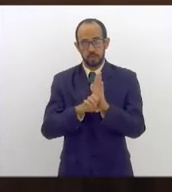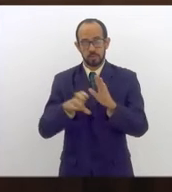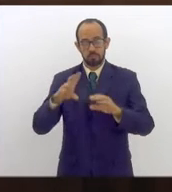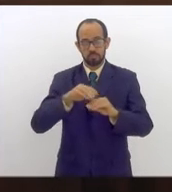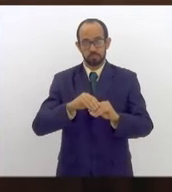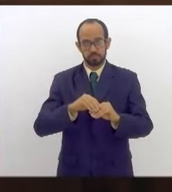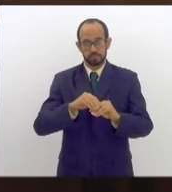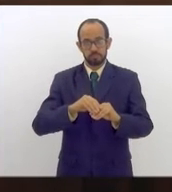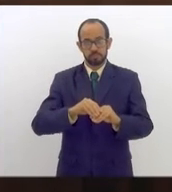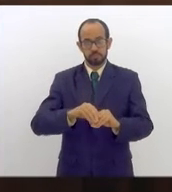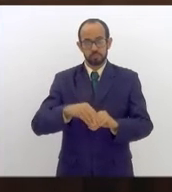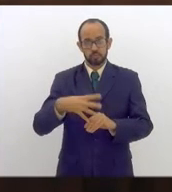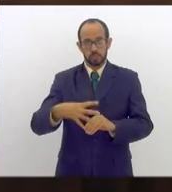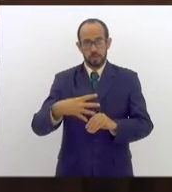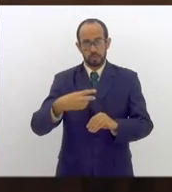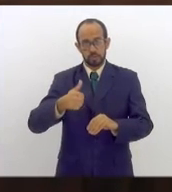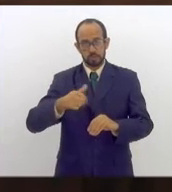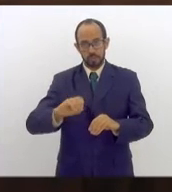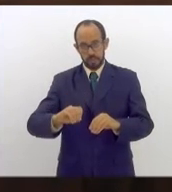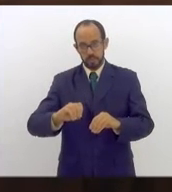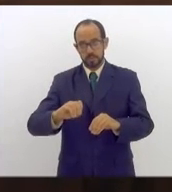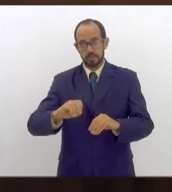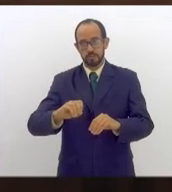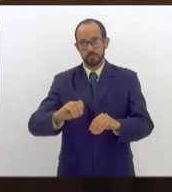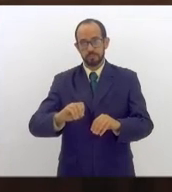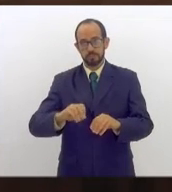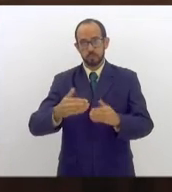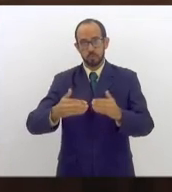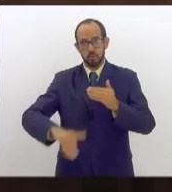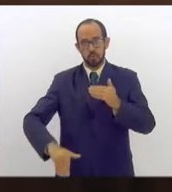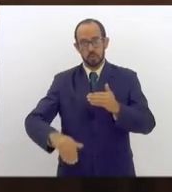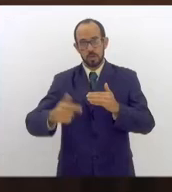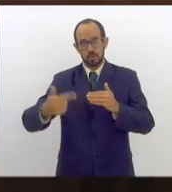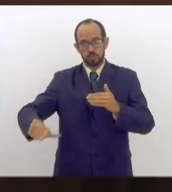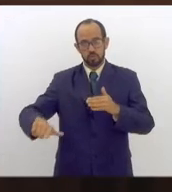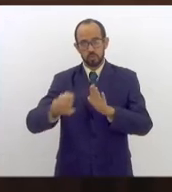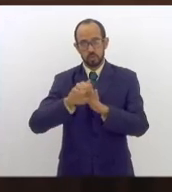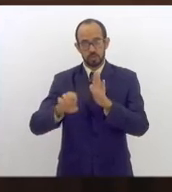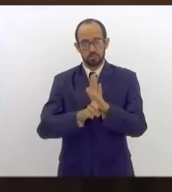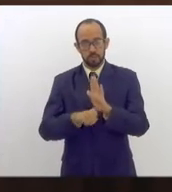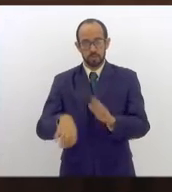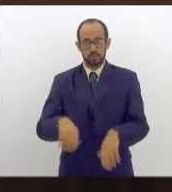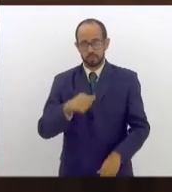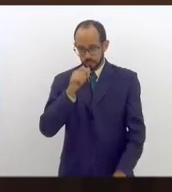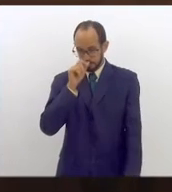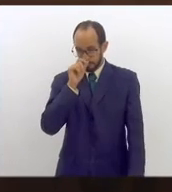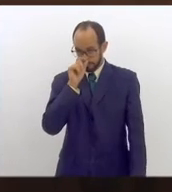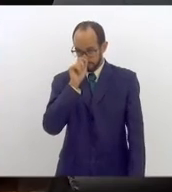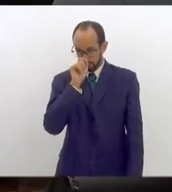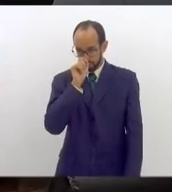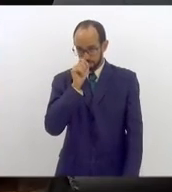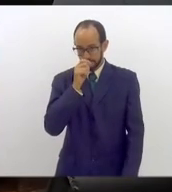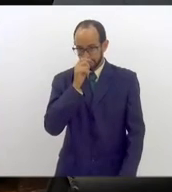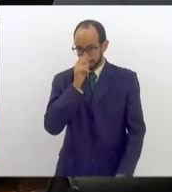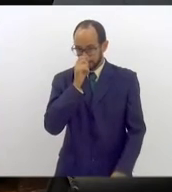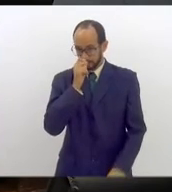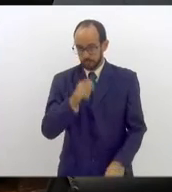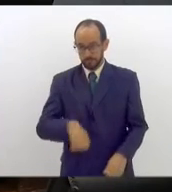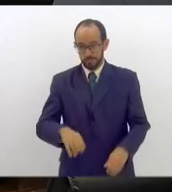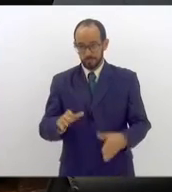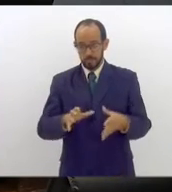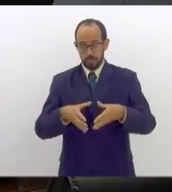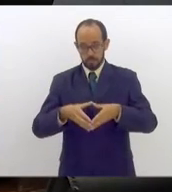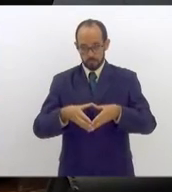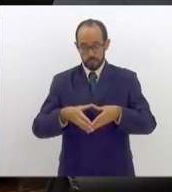aglutinativa às emendas 4 e 10 e contrário às demais emendas. Pela Comissão de